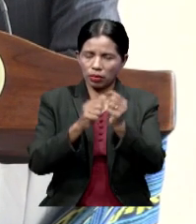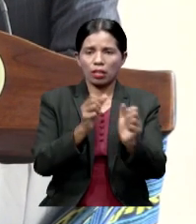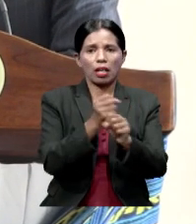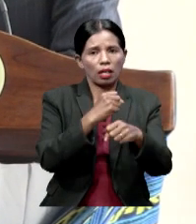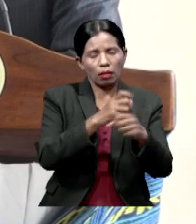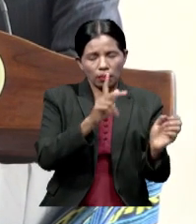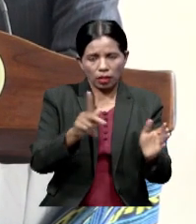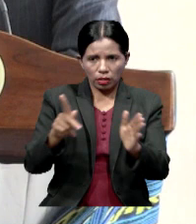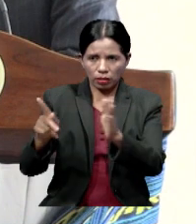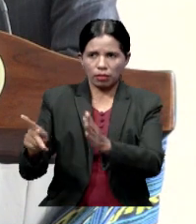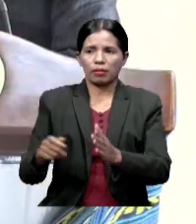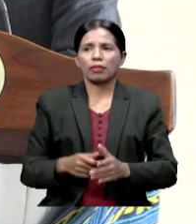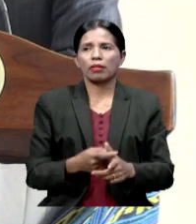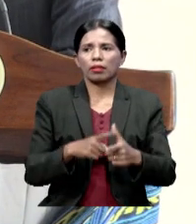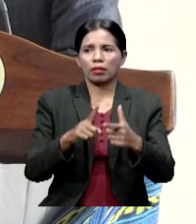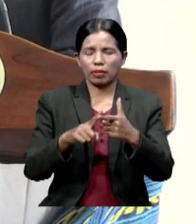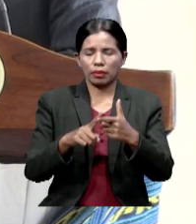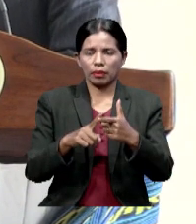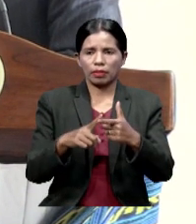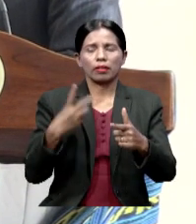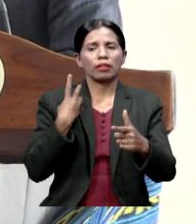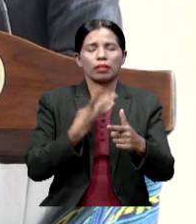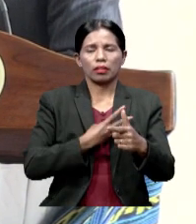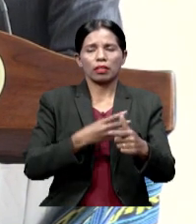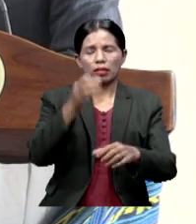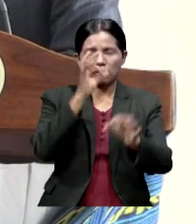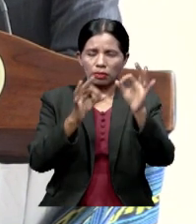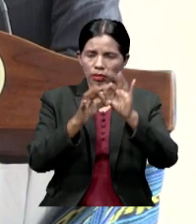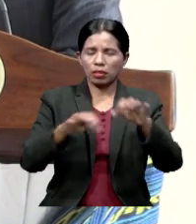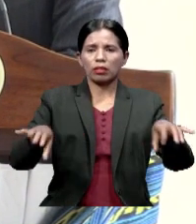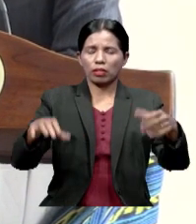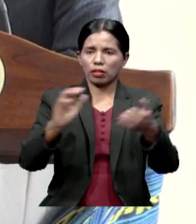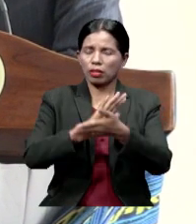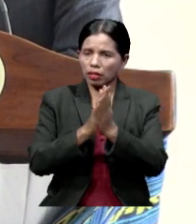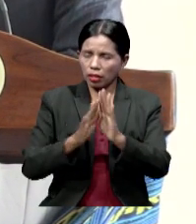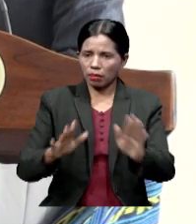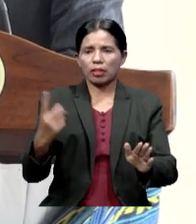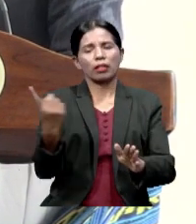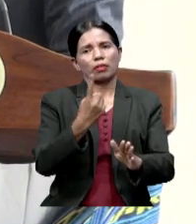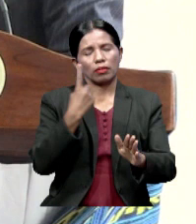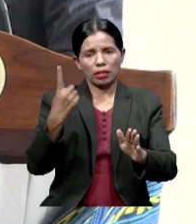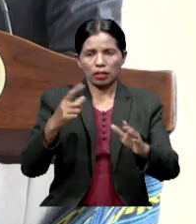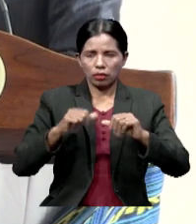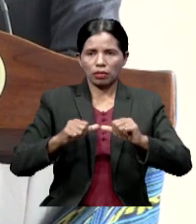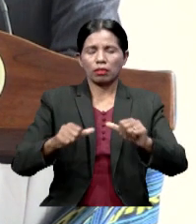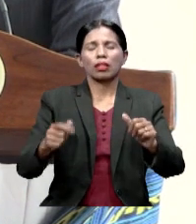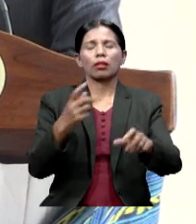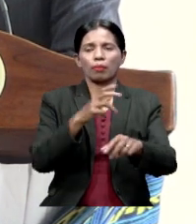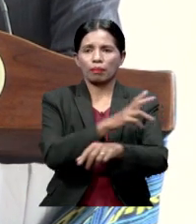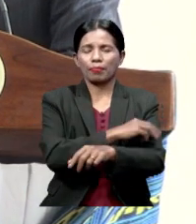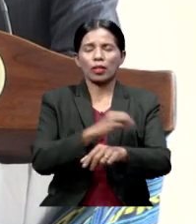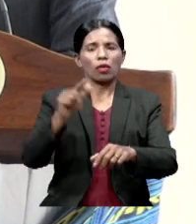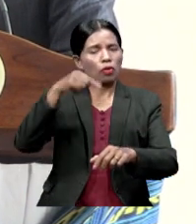e temos a certeza que a amizade sempre demonstrada português e pelo governo